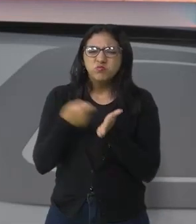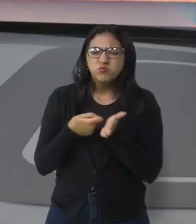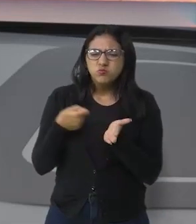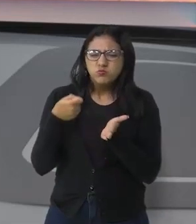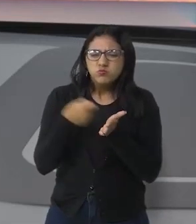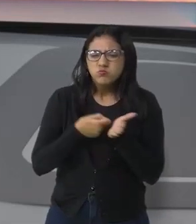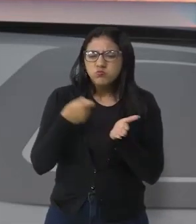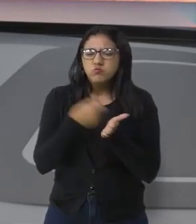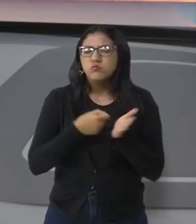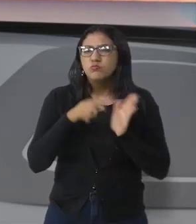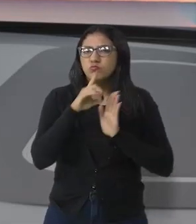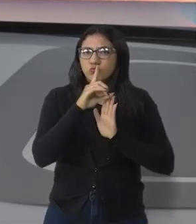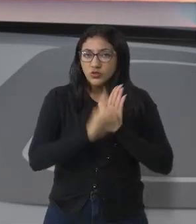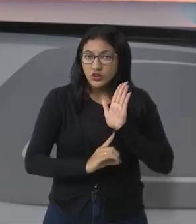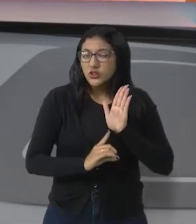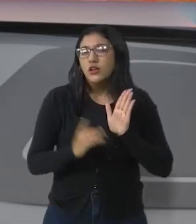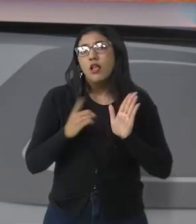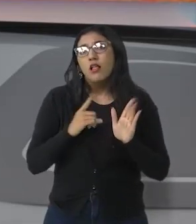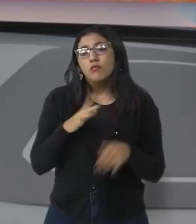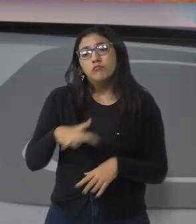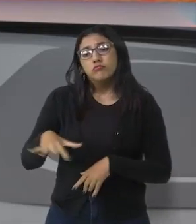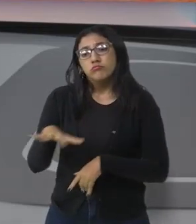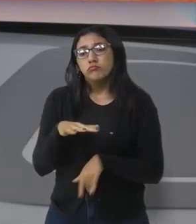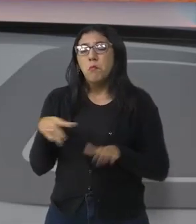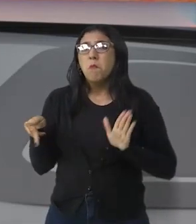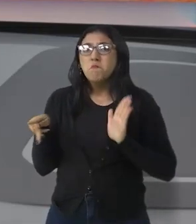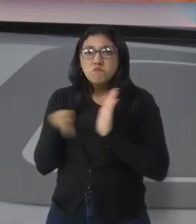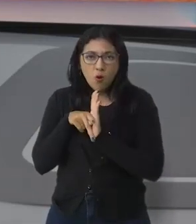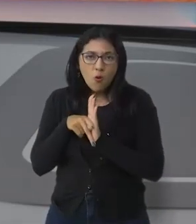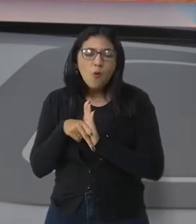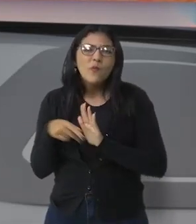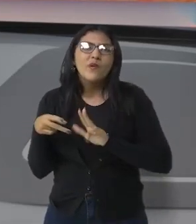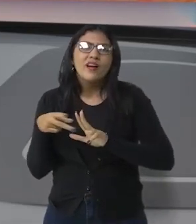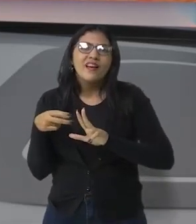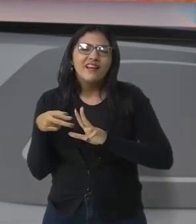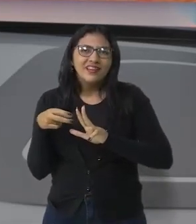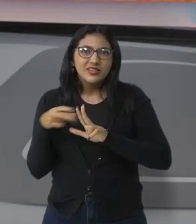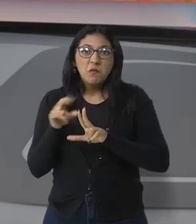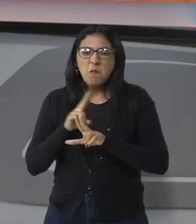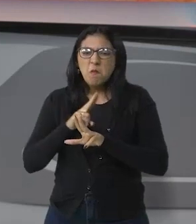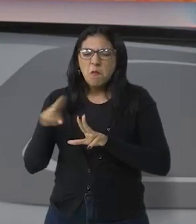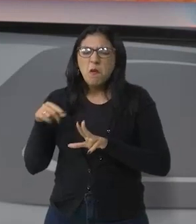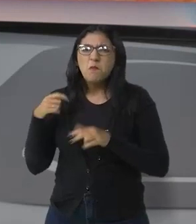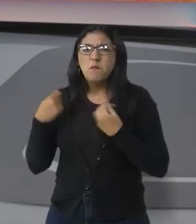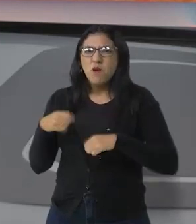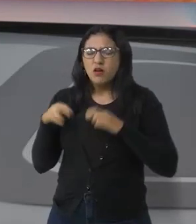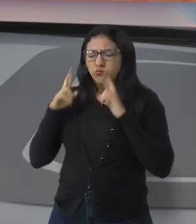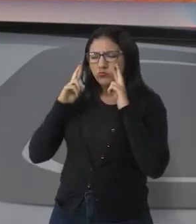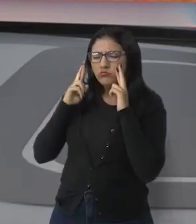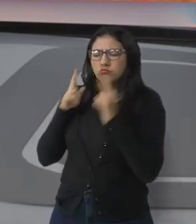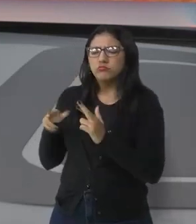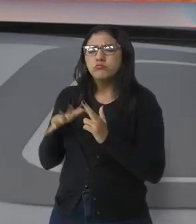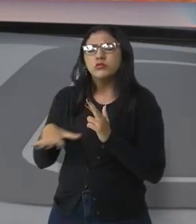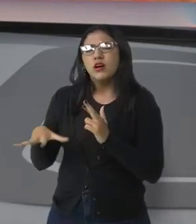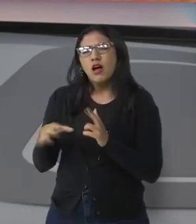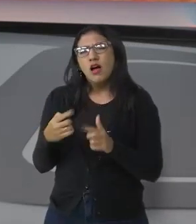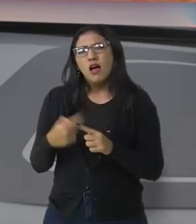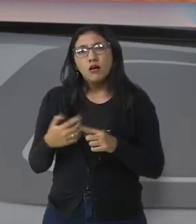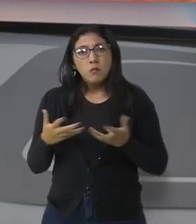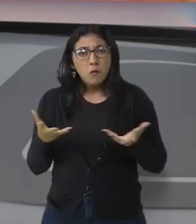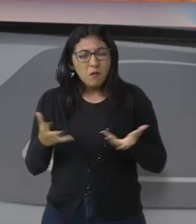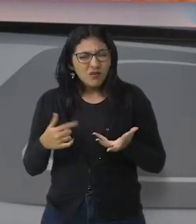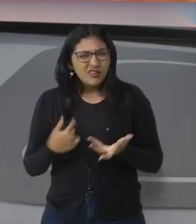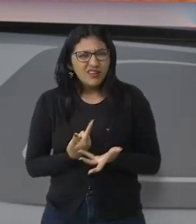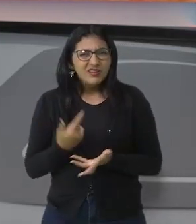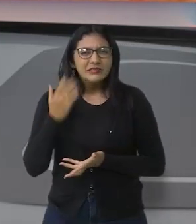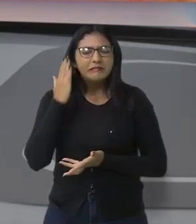vez mais pelos seus direitos, para ter suas terras demarcadas, para ter as suas terras respeitadas. Porque a gente sabe que existe